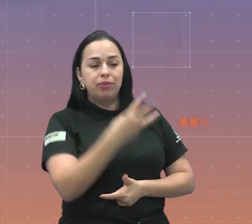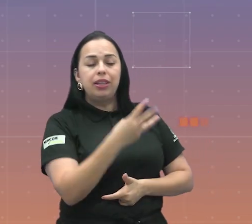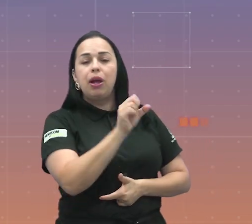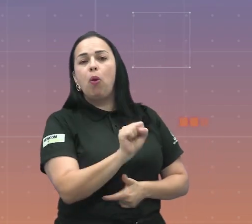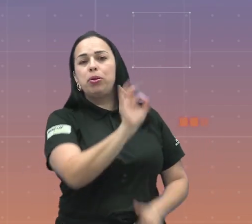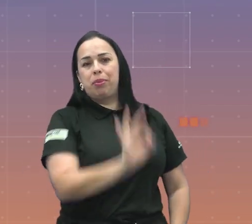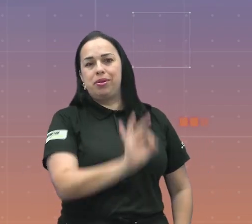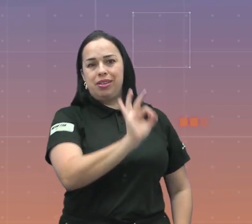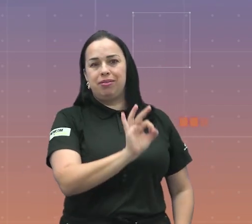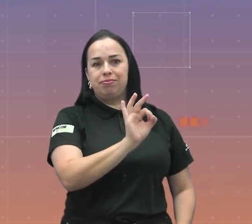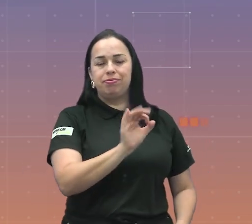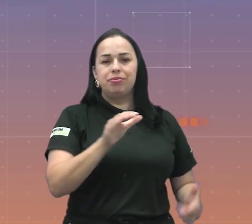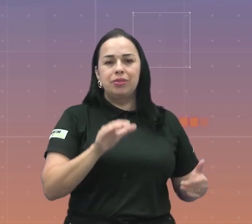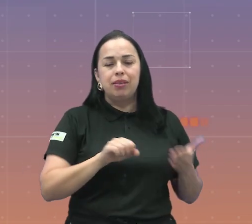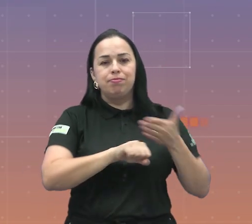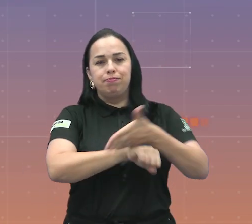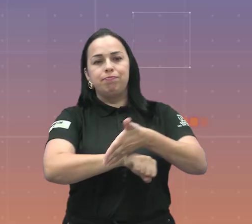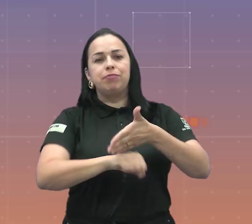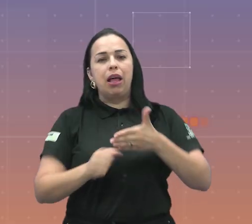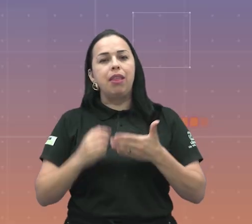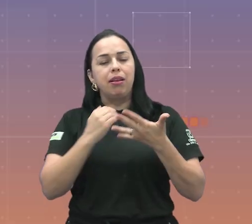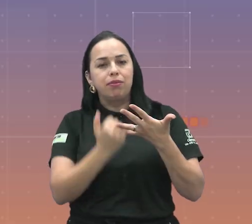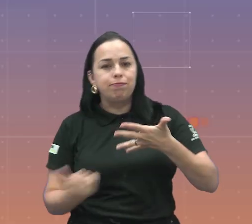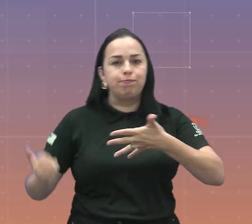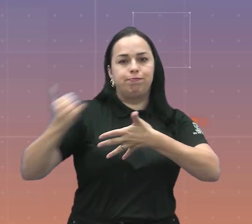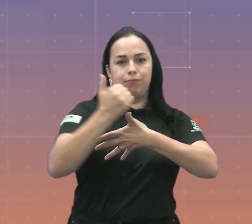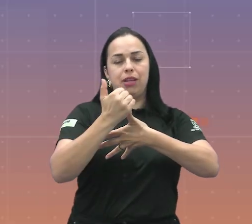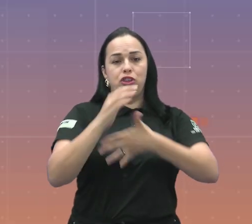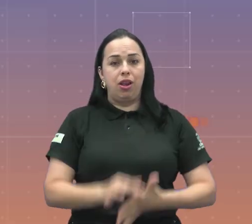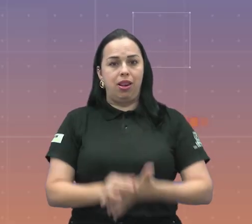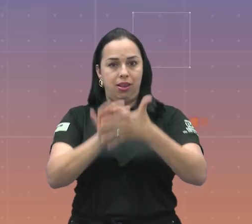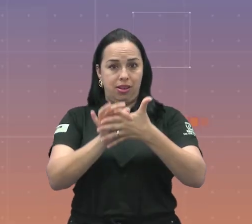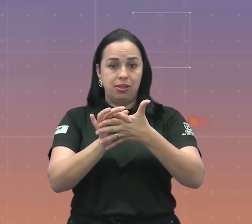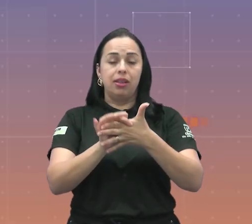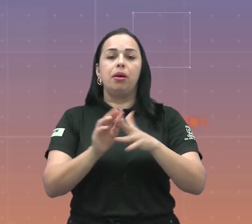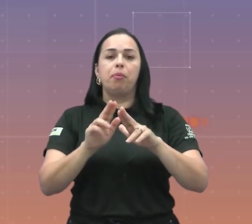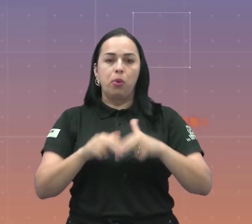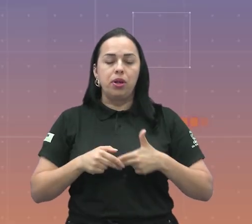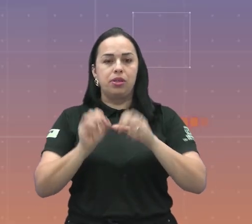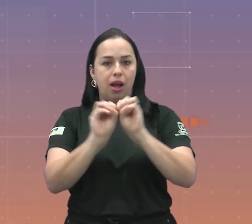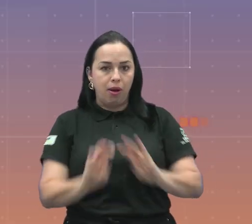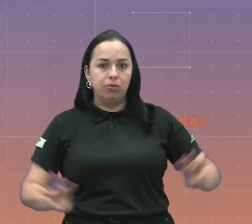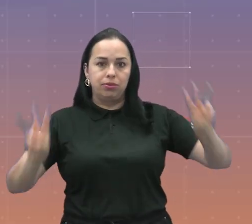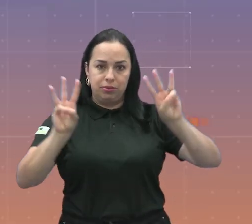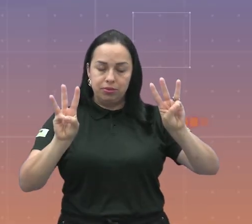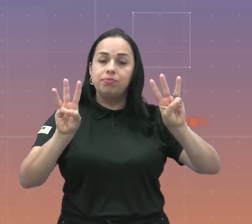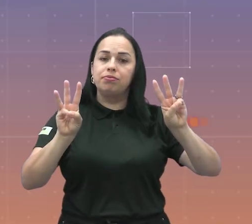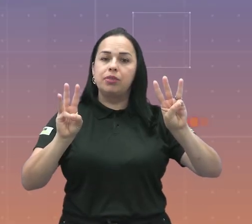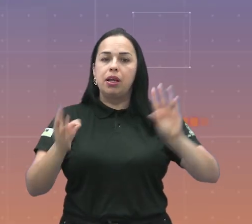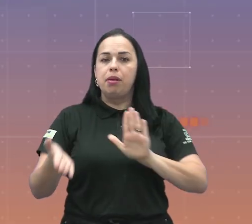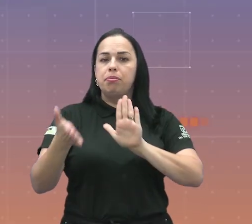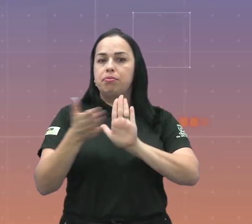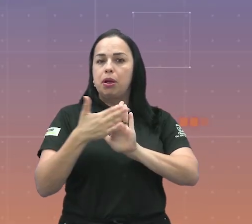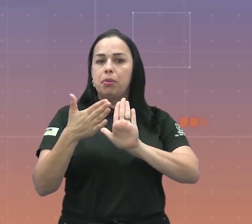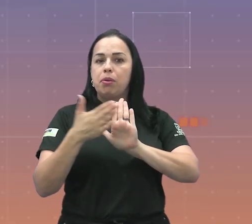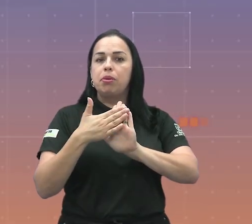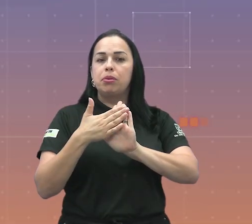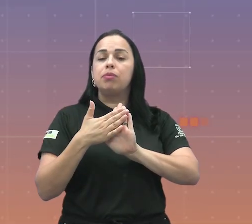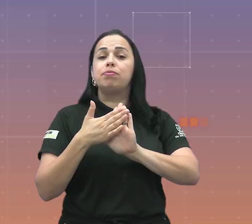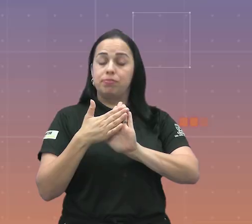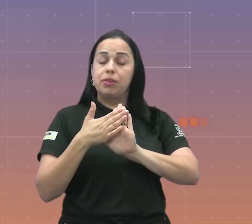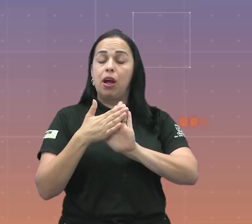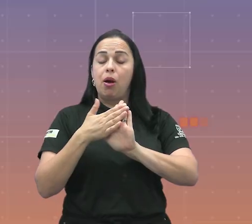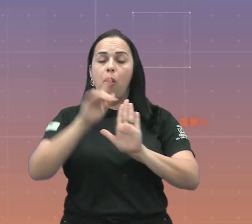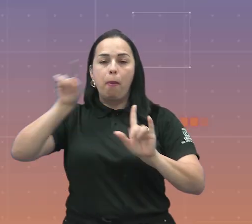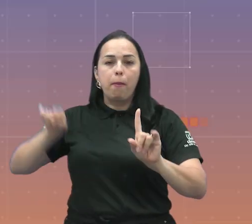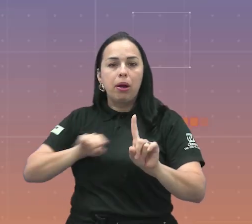das mulheres ocupam cargos de lideranças em empresas no Brasil. Com esses dados, a ONU, Organização das Nações